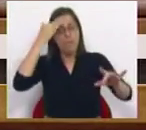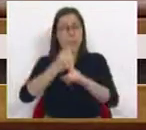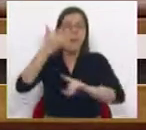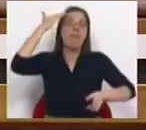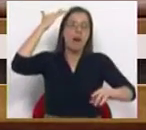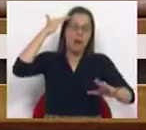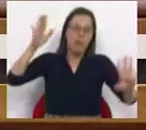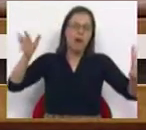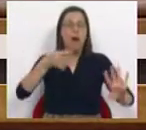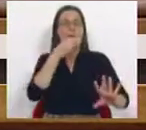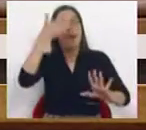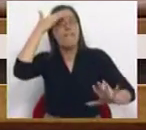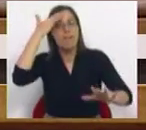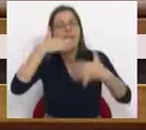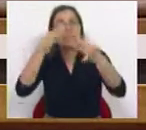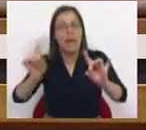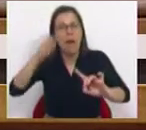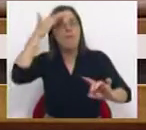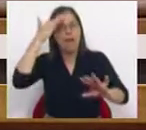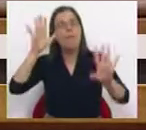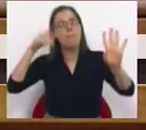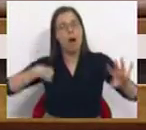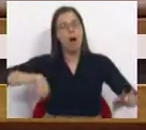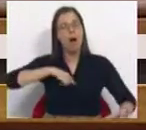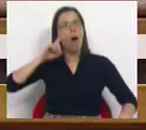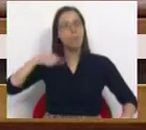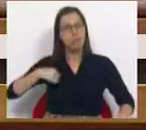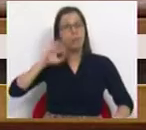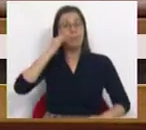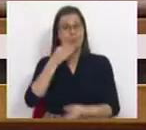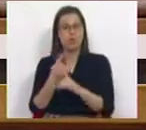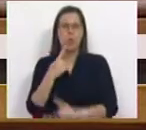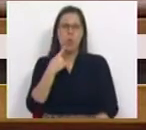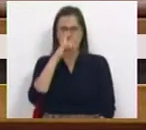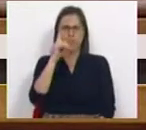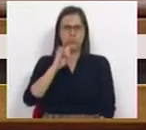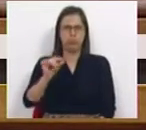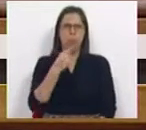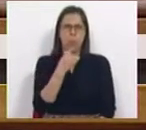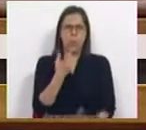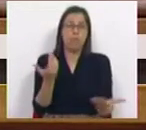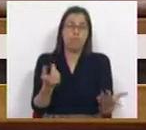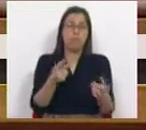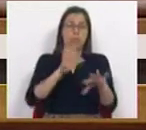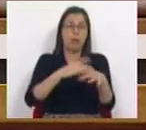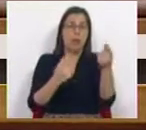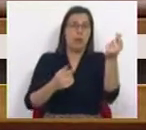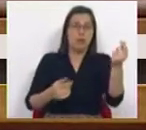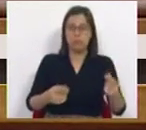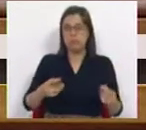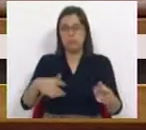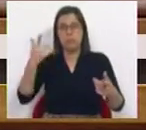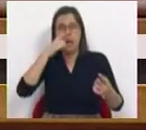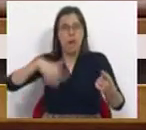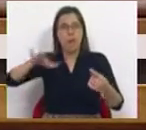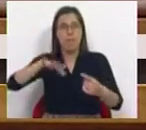estimativas, mesmo estando a falar de estimativas, sabemos que o desperdício alimentar é muito elevado e, seja por razões económicas, seja por